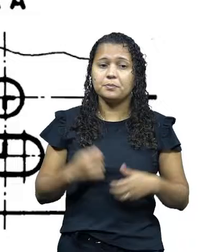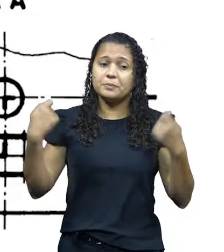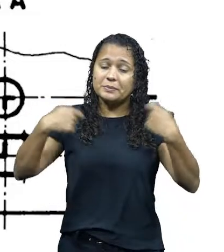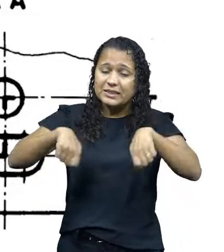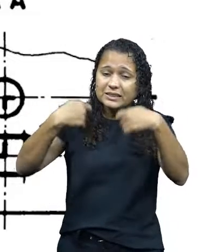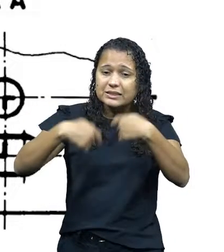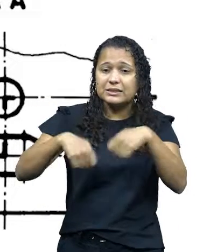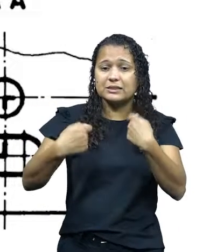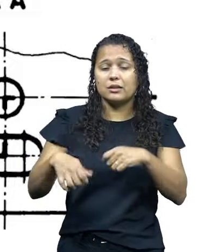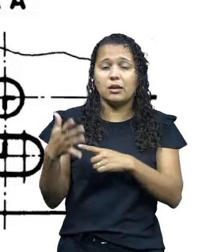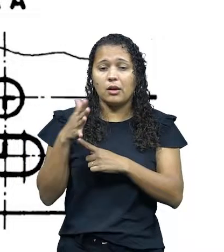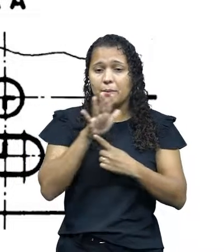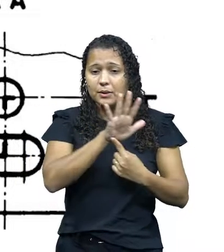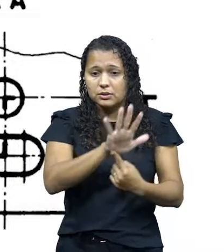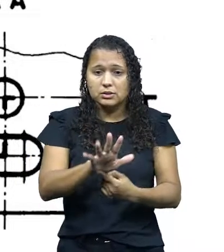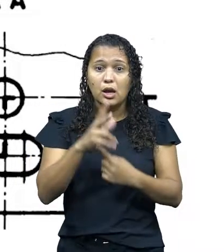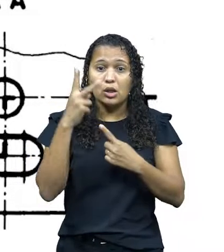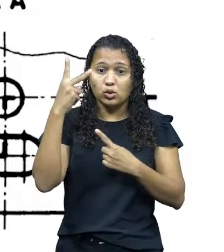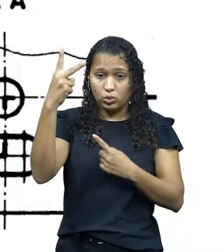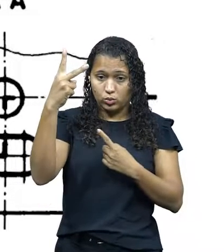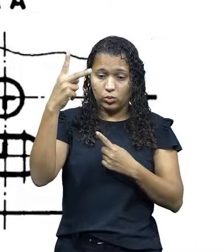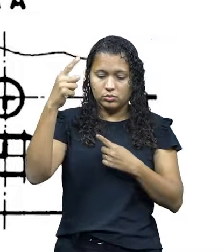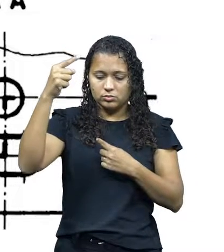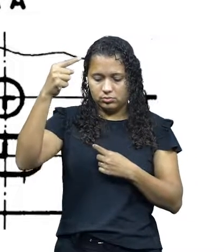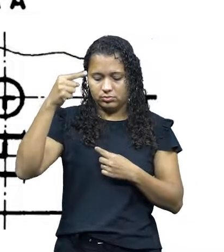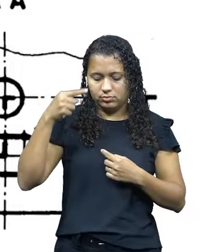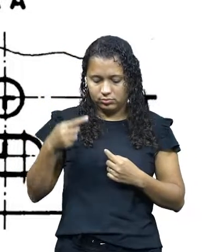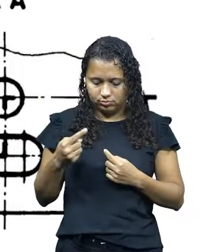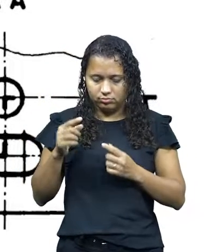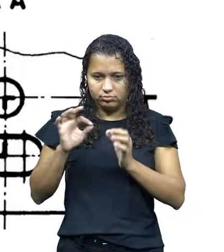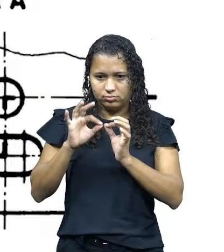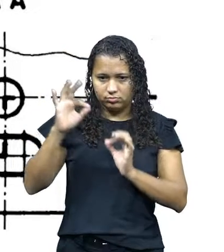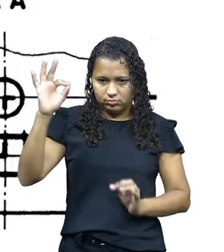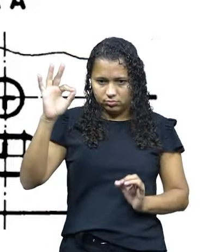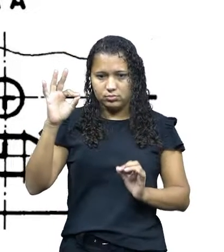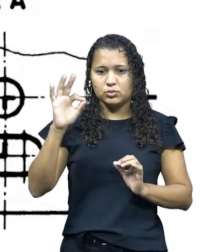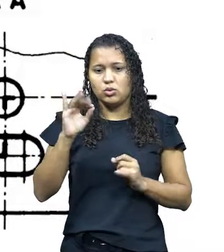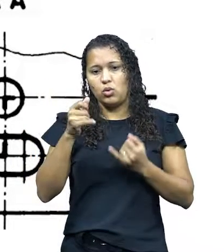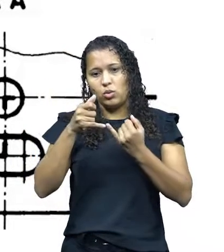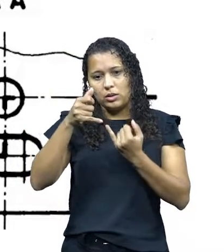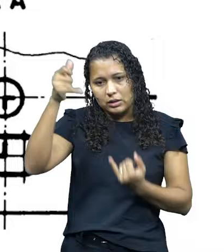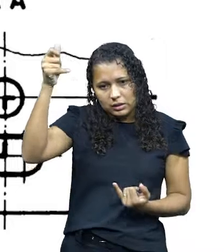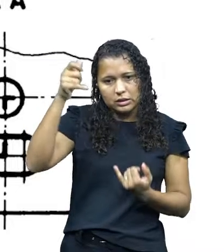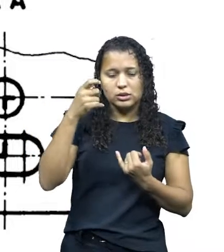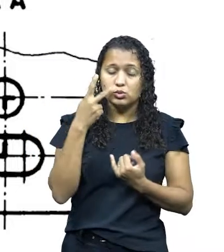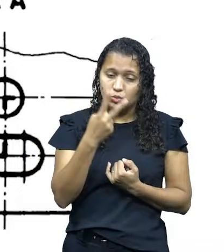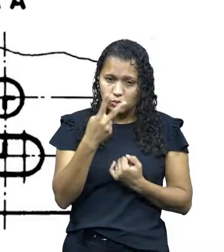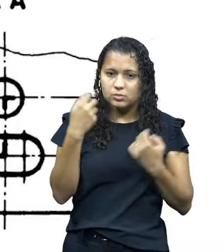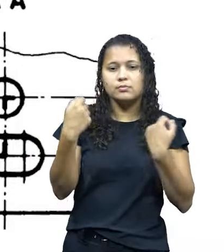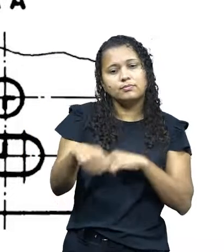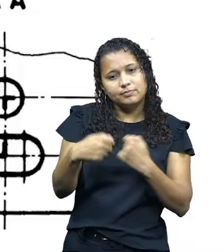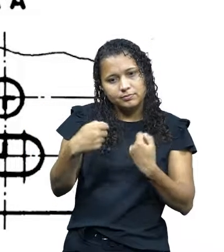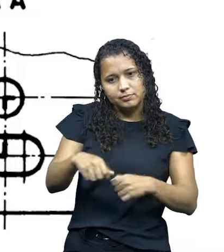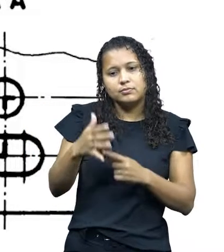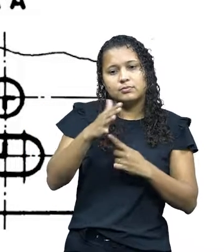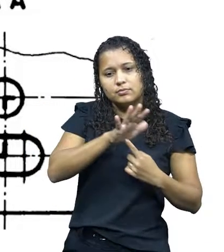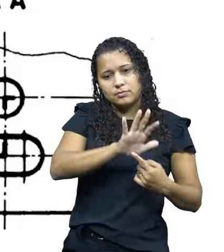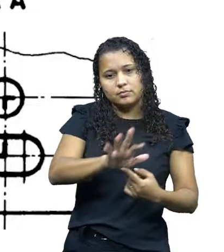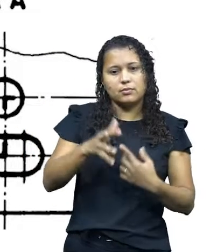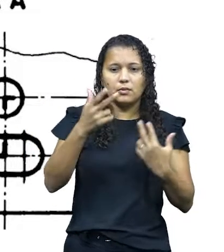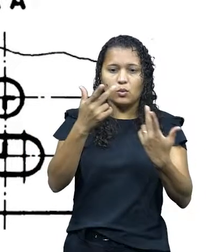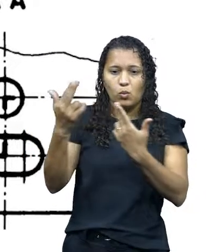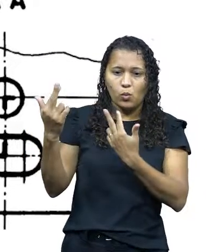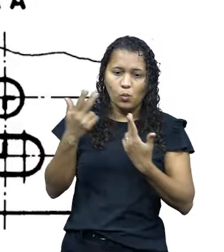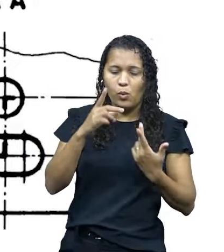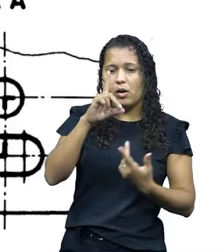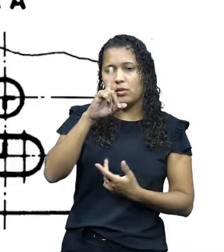houver necessidade de se representar dois elementos alinhados, duas linhas de achura